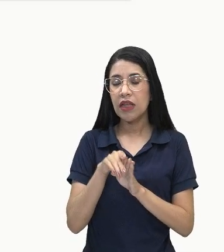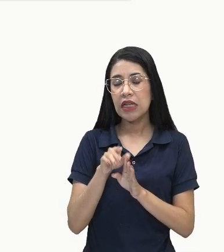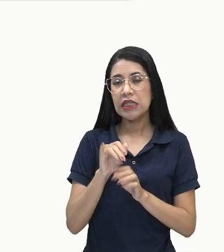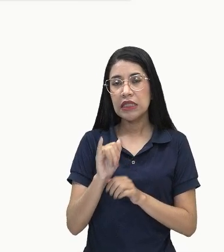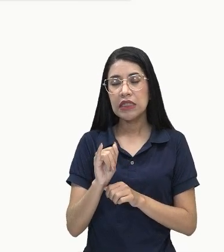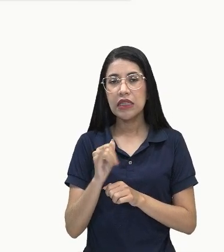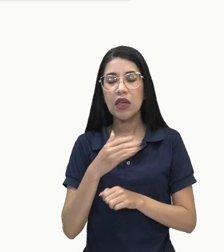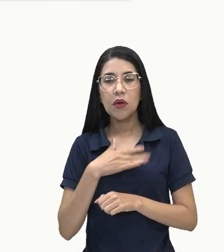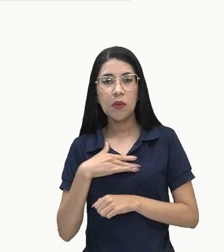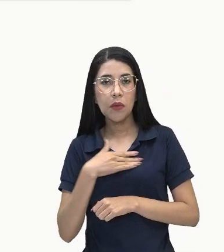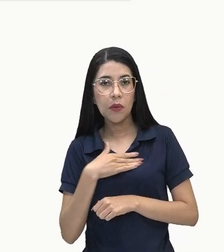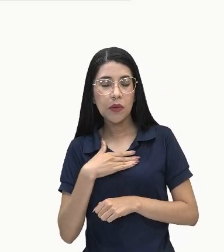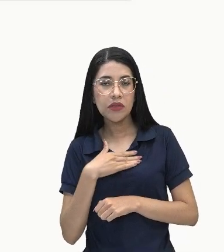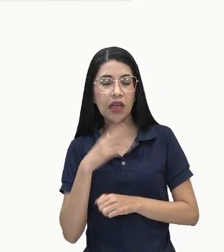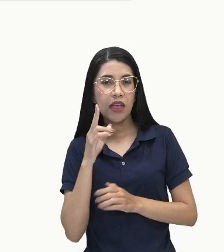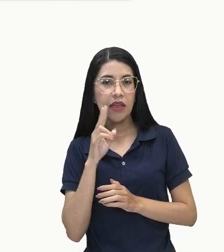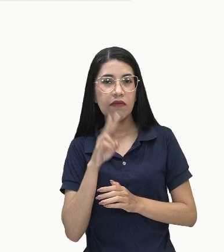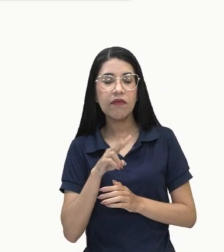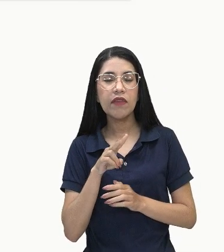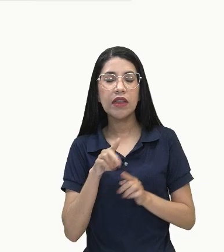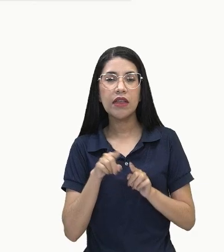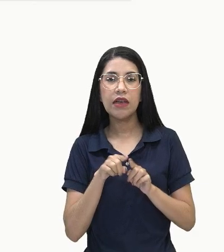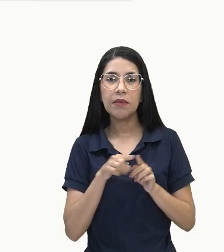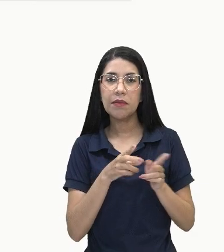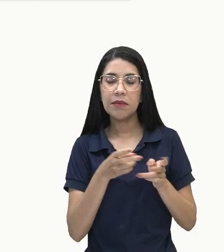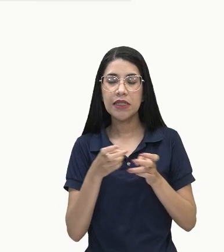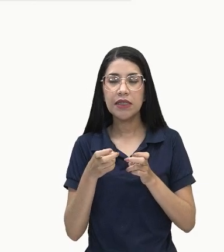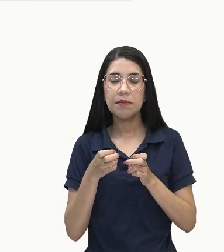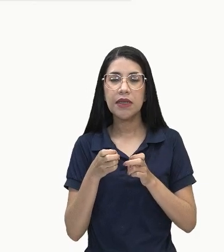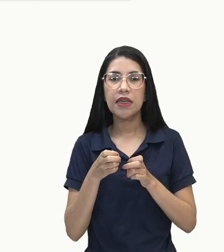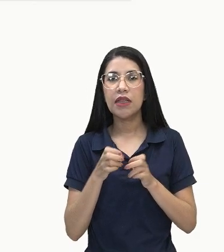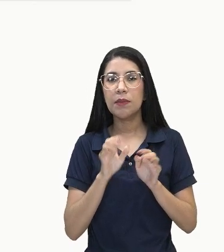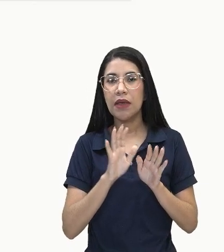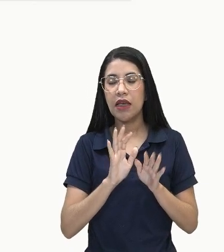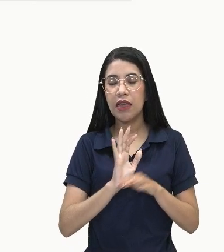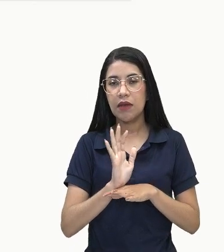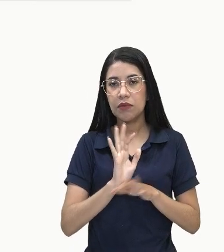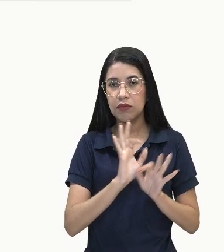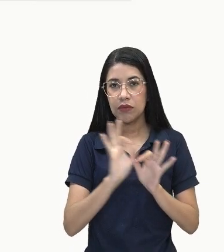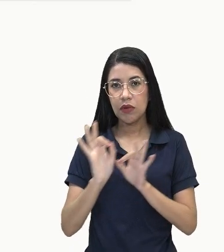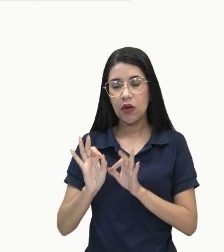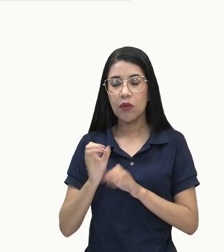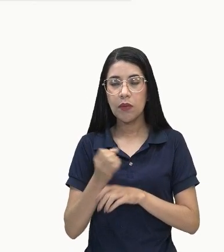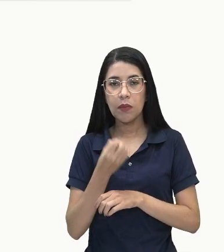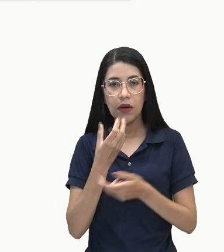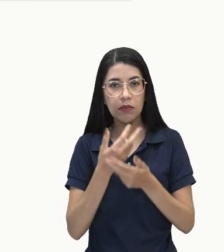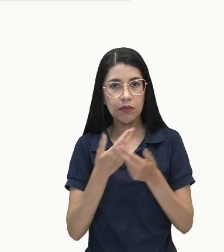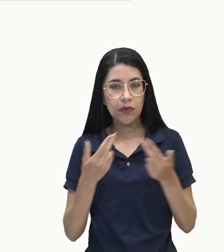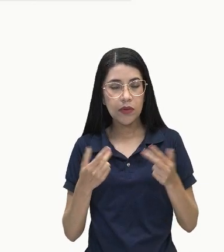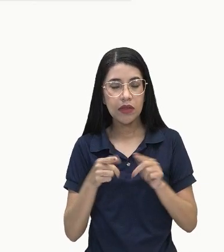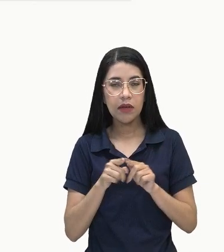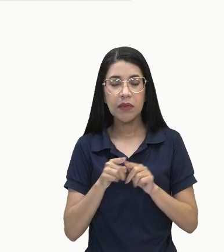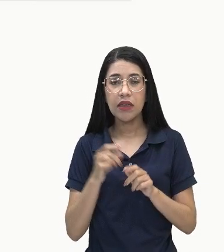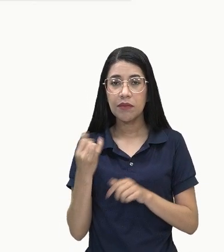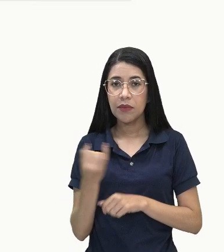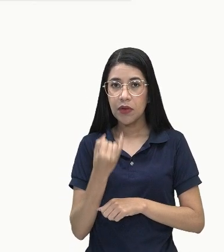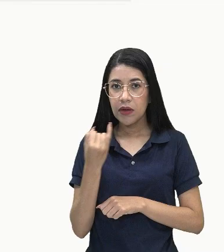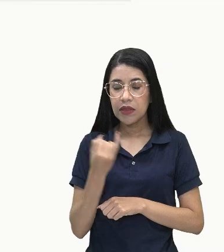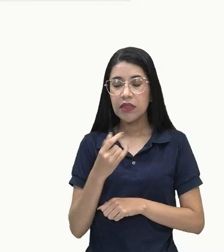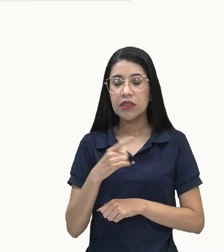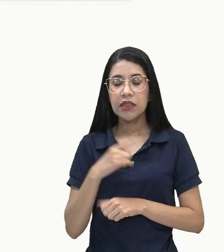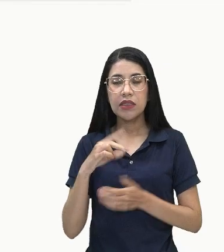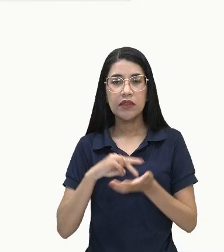gostar da obra, se ele vir ali na obra pontos positivos, que a obra é significativa, é importante, então ele